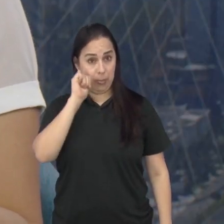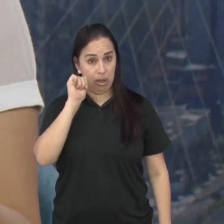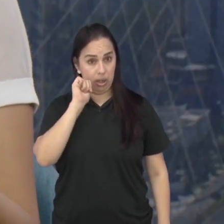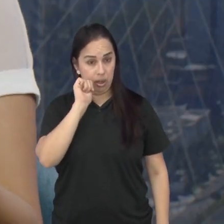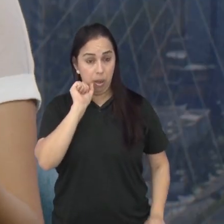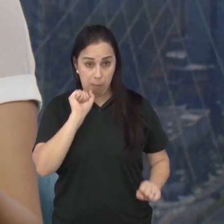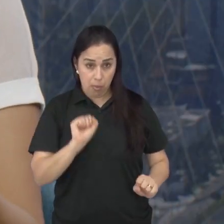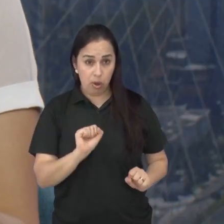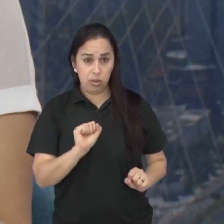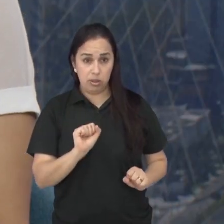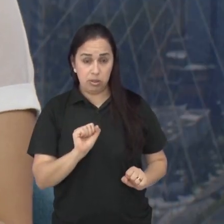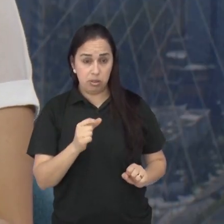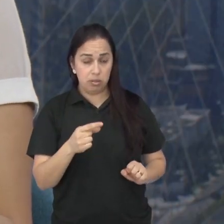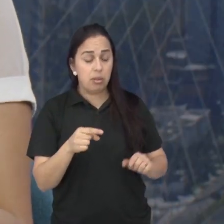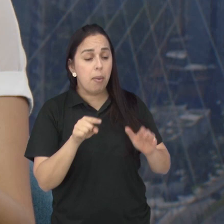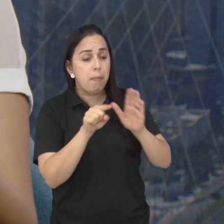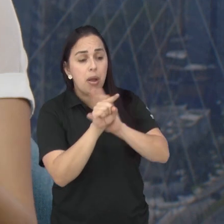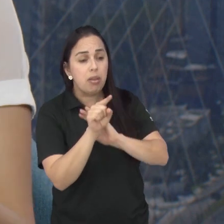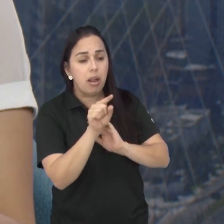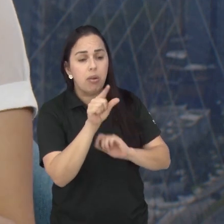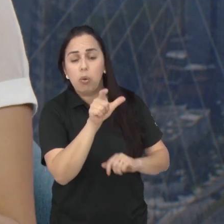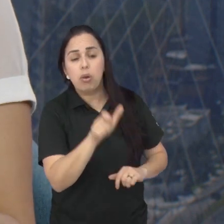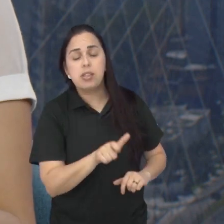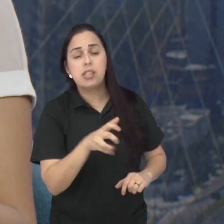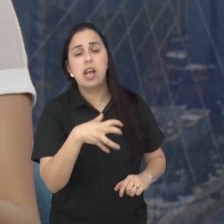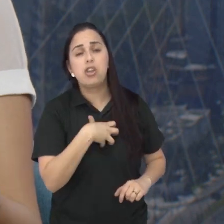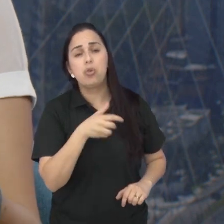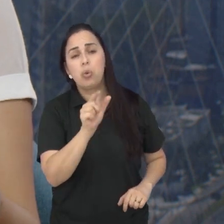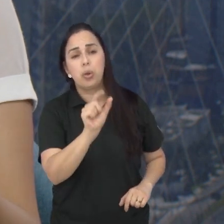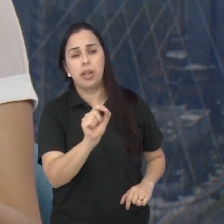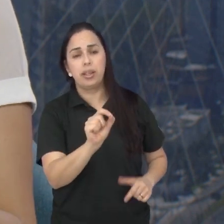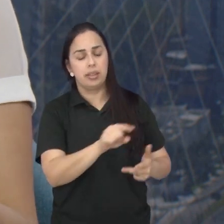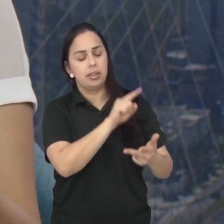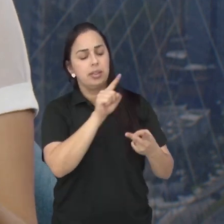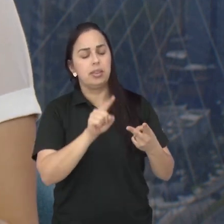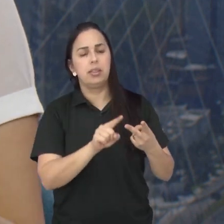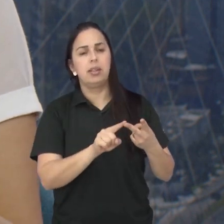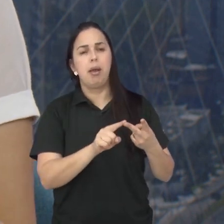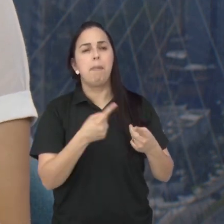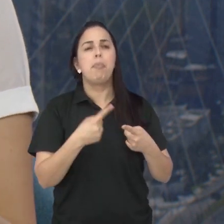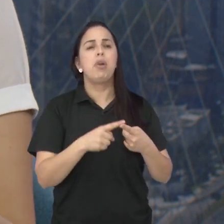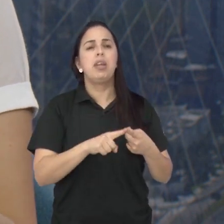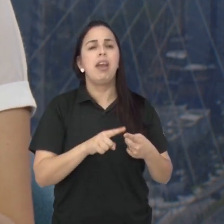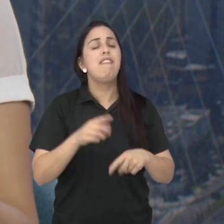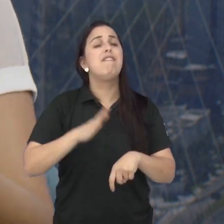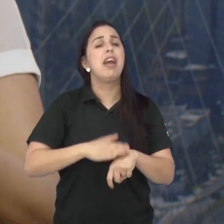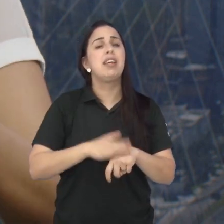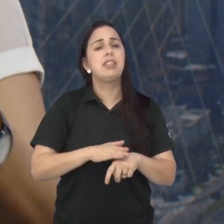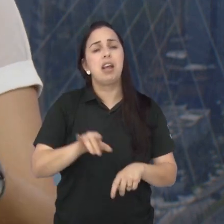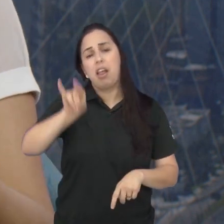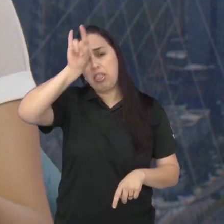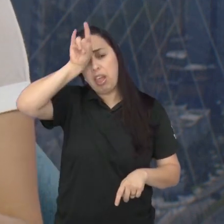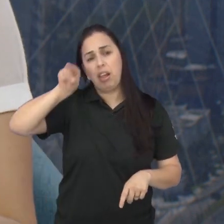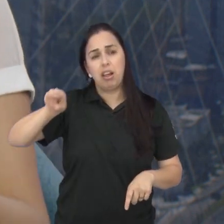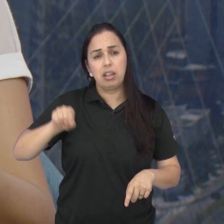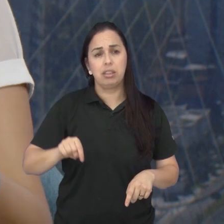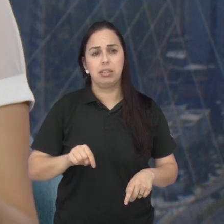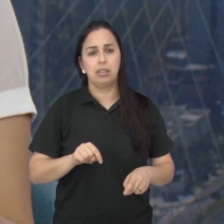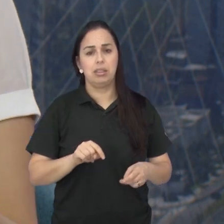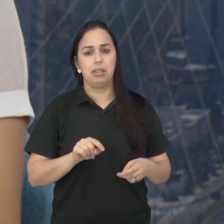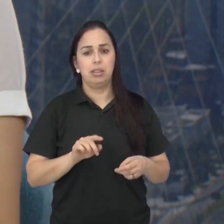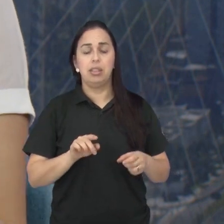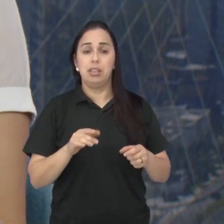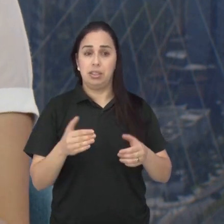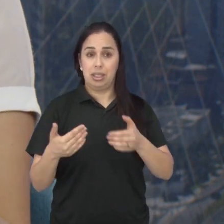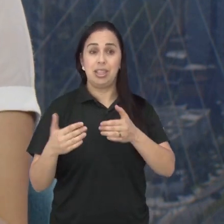né, posso fazer esses questionamentos. Qual que é a sua dor? Qual que é o contexto que aconteceu, que isso aconteceu? E agora você